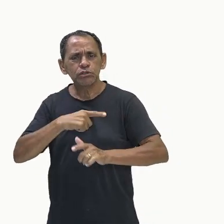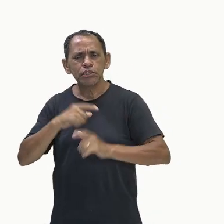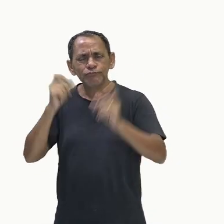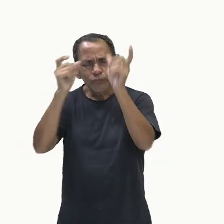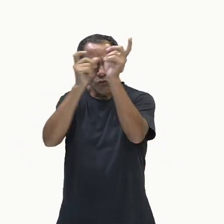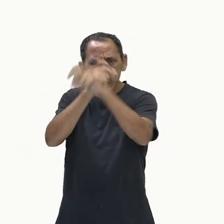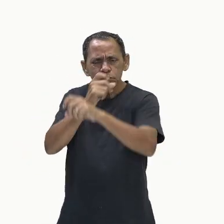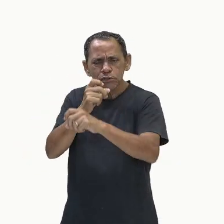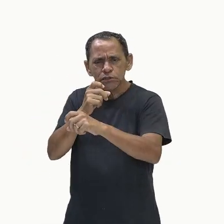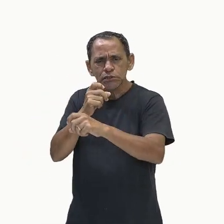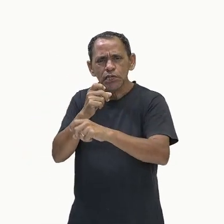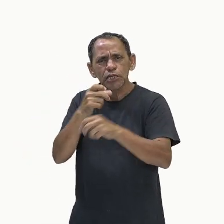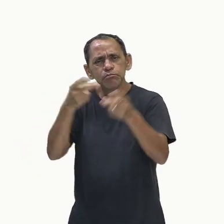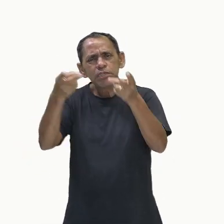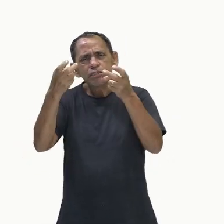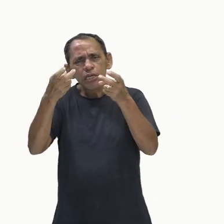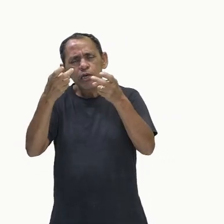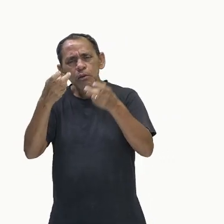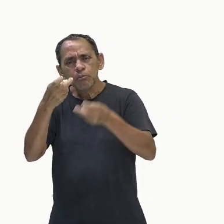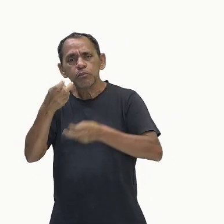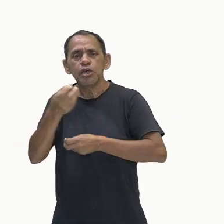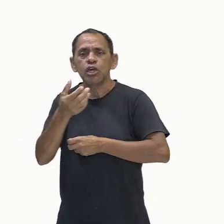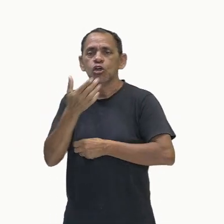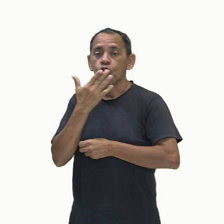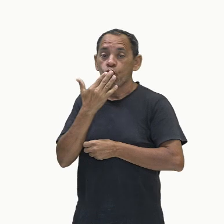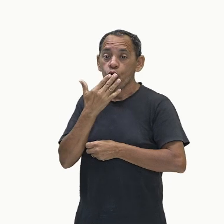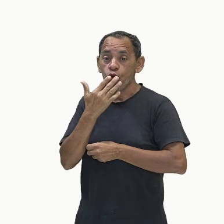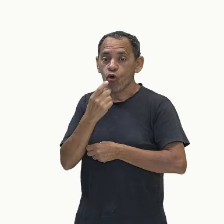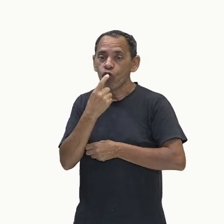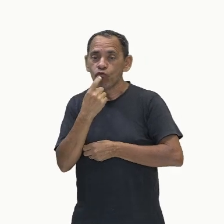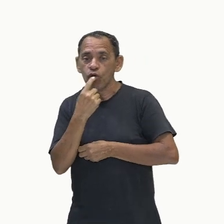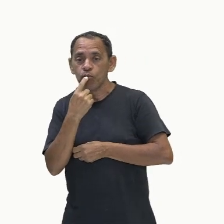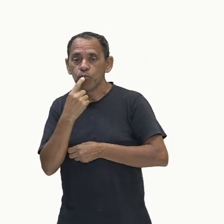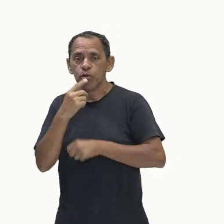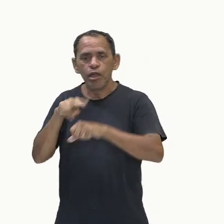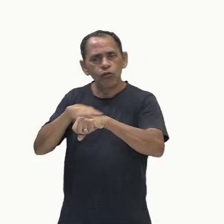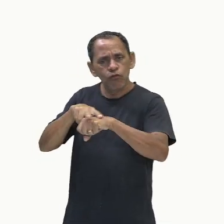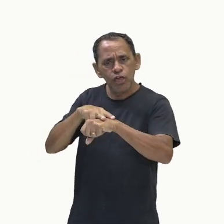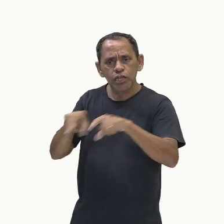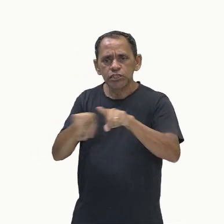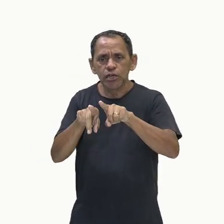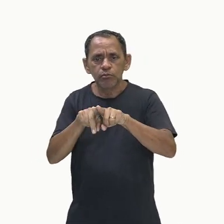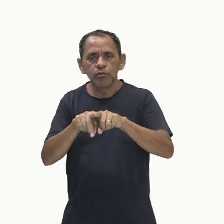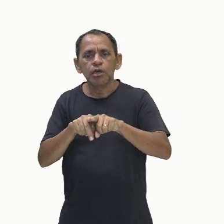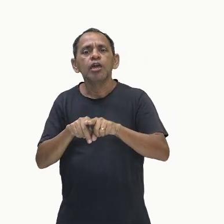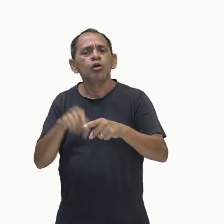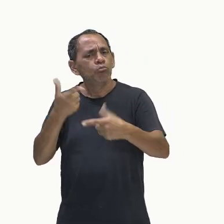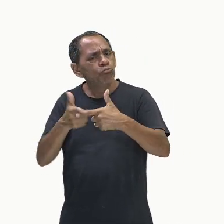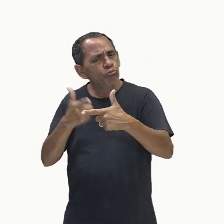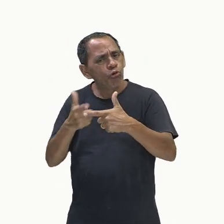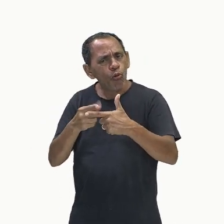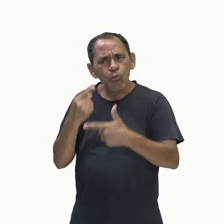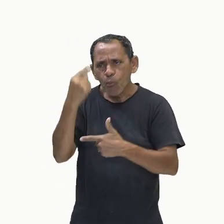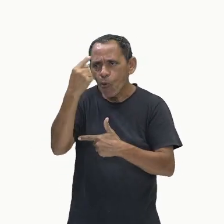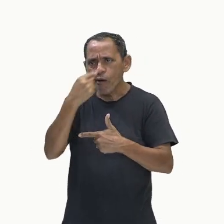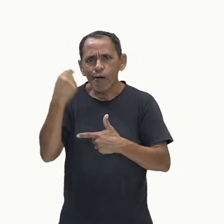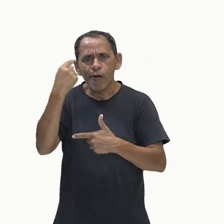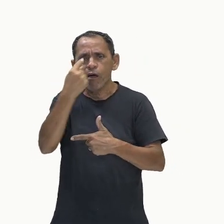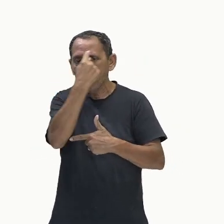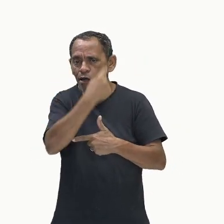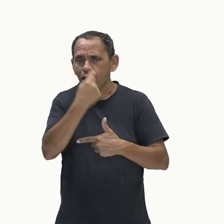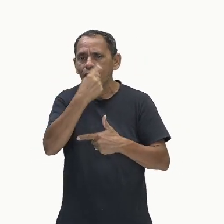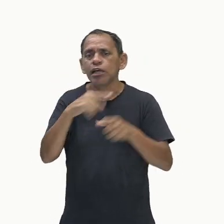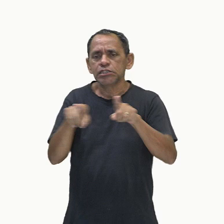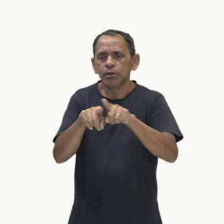cores, especialmente o vermelho e o verde, devido a uma anomalia nos cones da retina. Quer dizer que